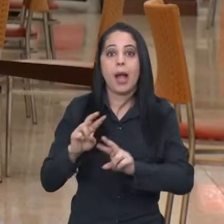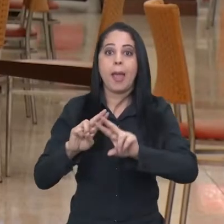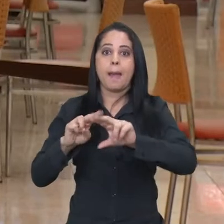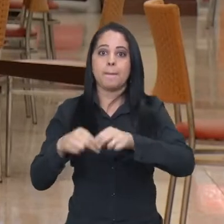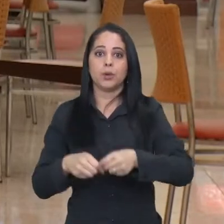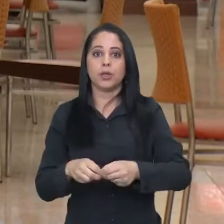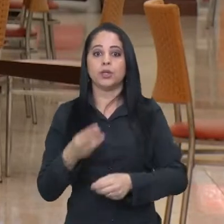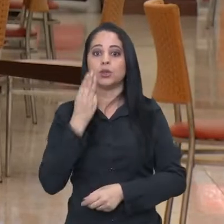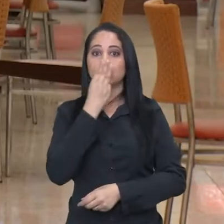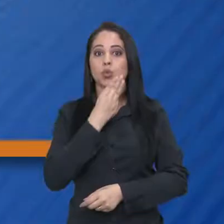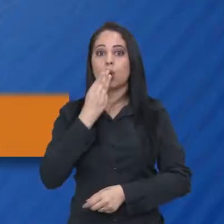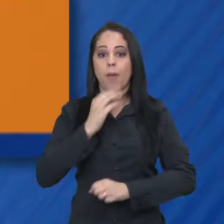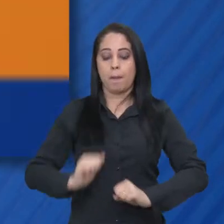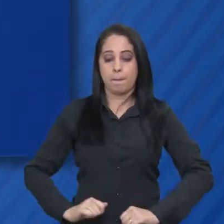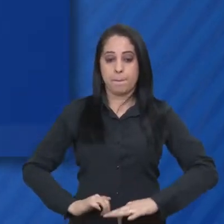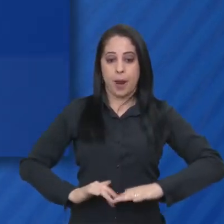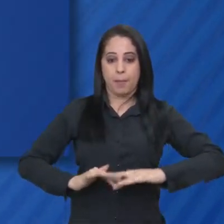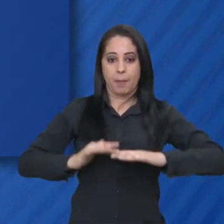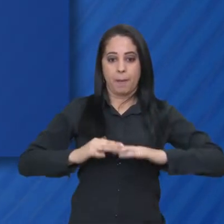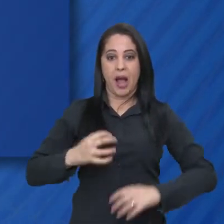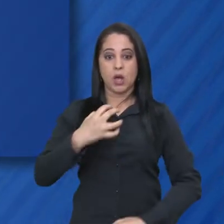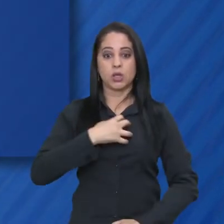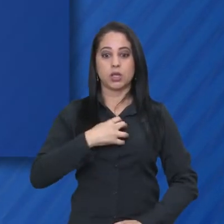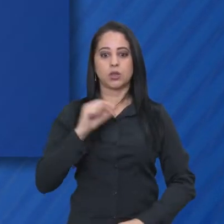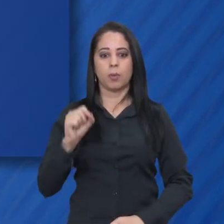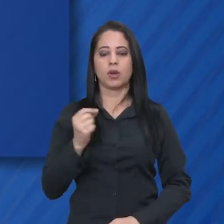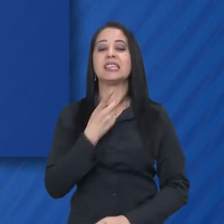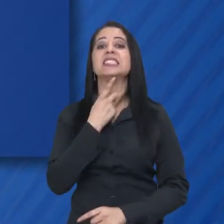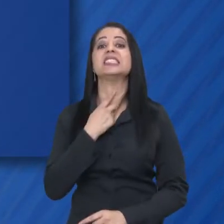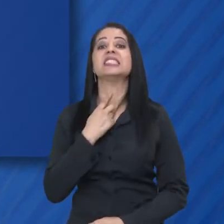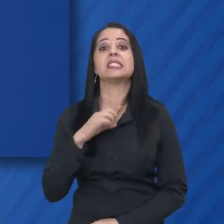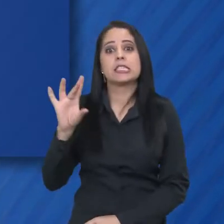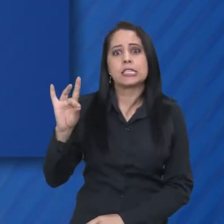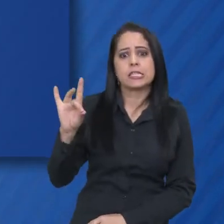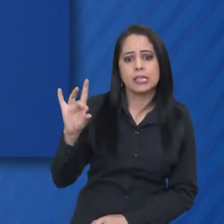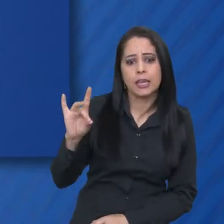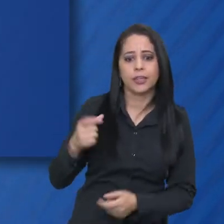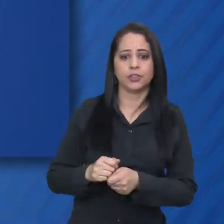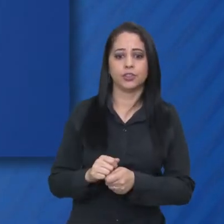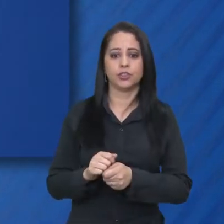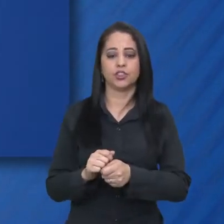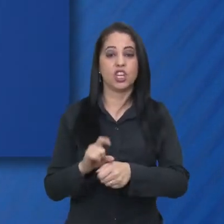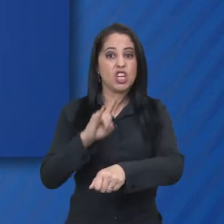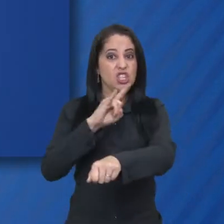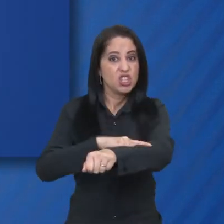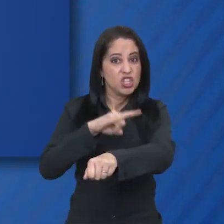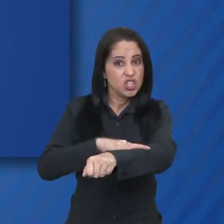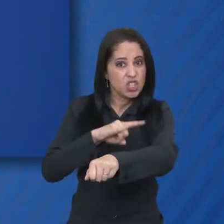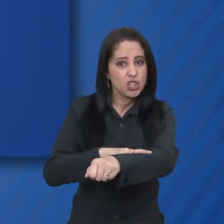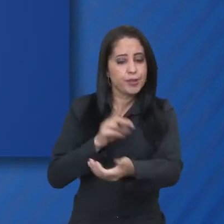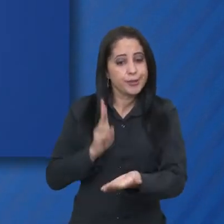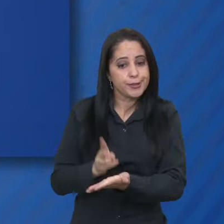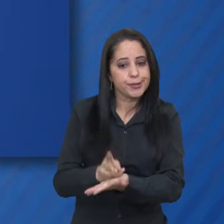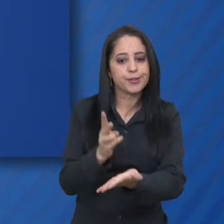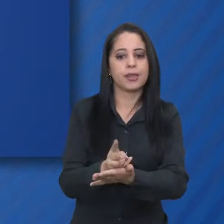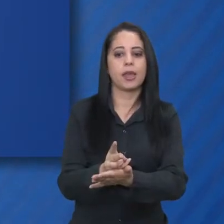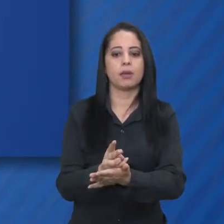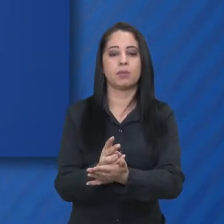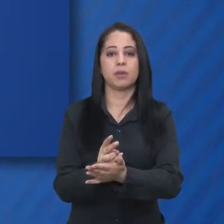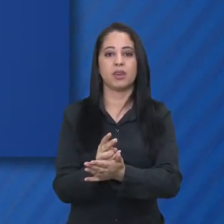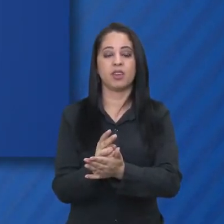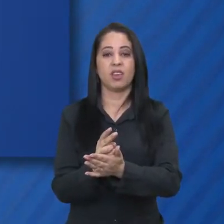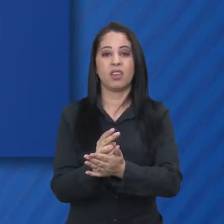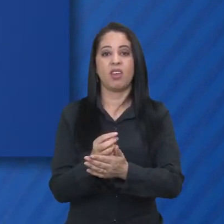de açúcar no corpo. Os principais sintomas estão na sede excessiva, vontade frequente de urinar, alterações